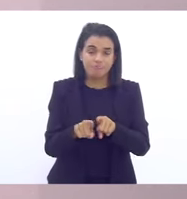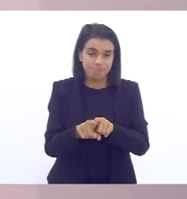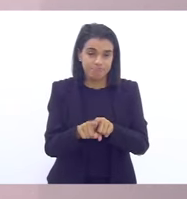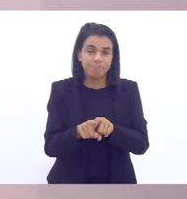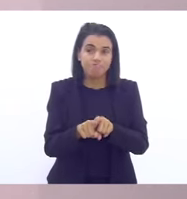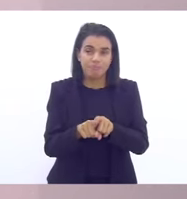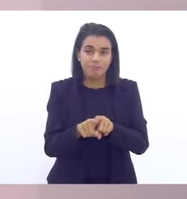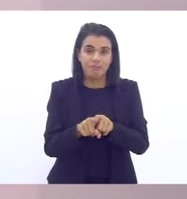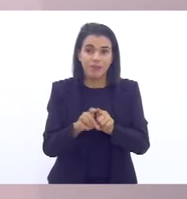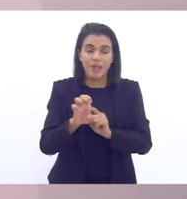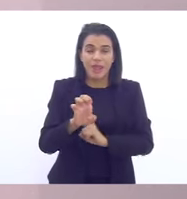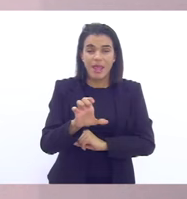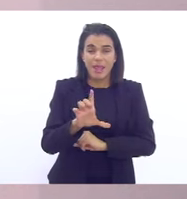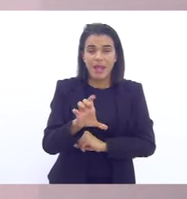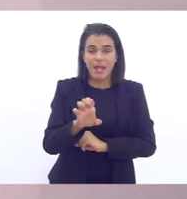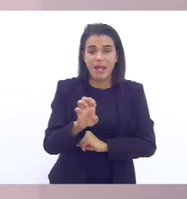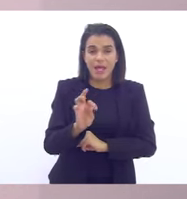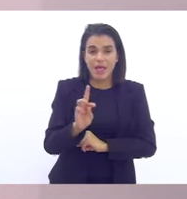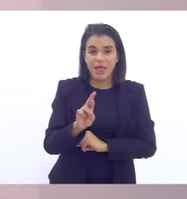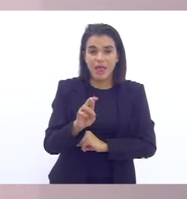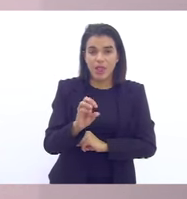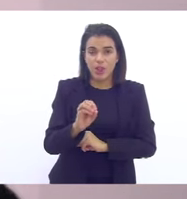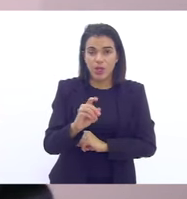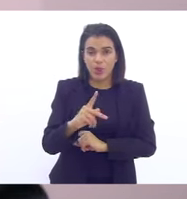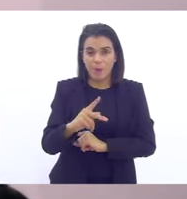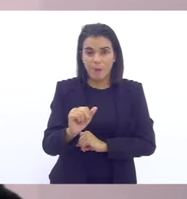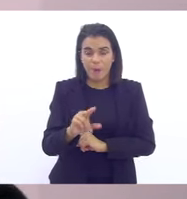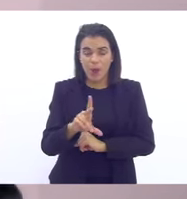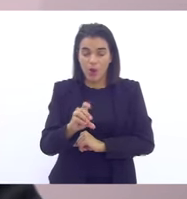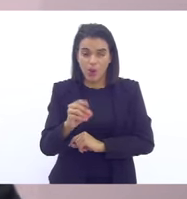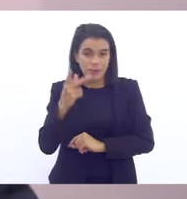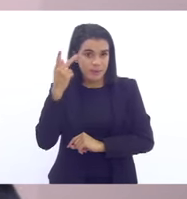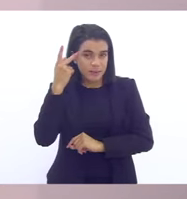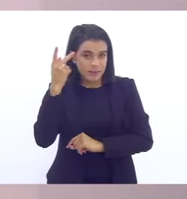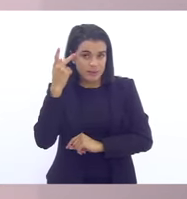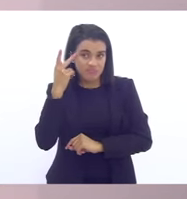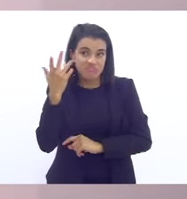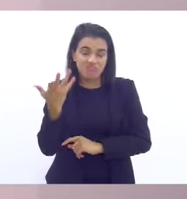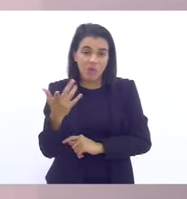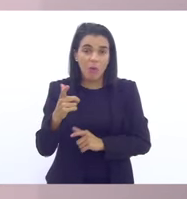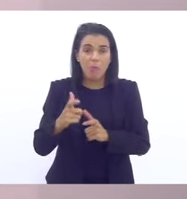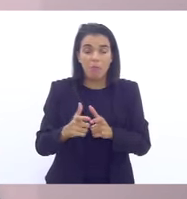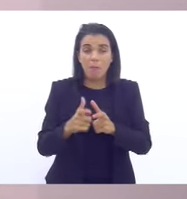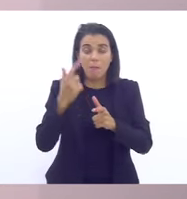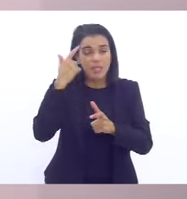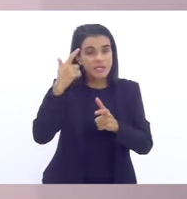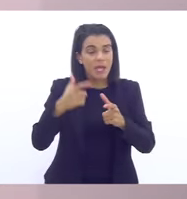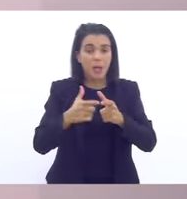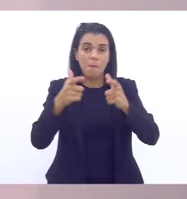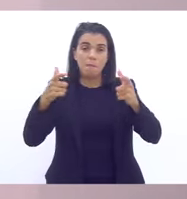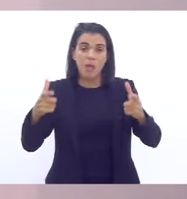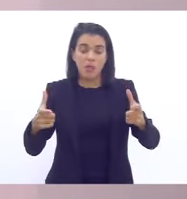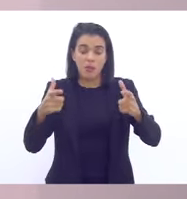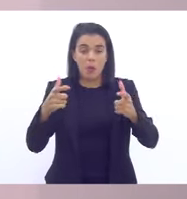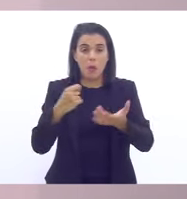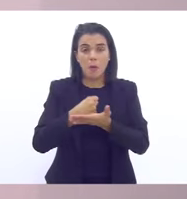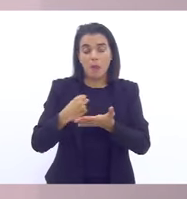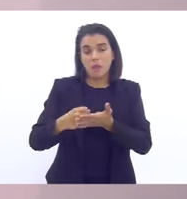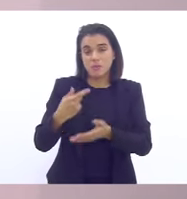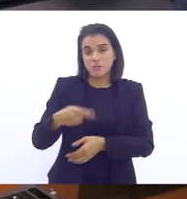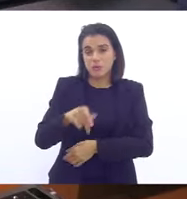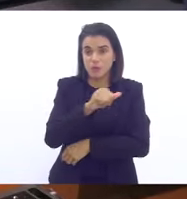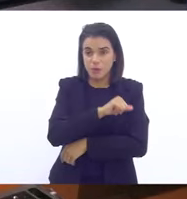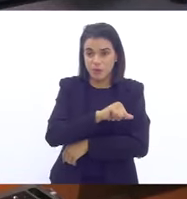lá Eletropaulo, em São Paulo, então me chama a atenção que tenha havido esse aumento aqui no Rio. Só pedi para a senhora confirmar se é isso